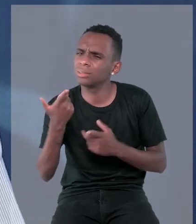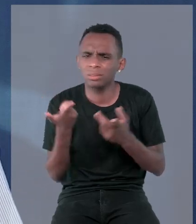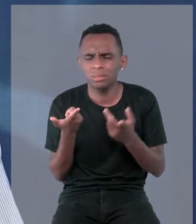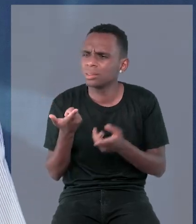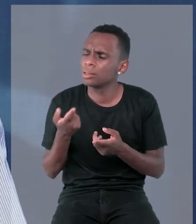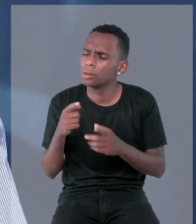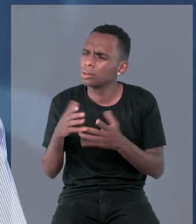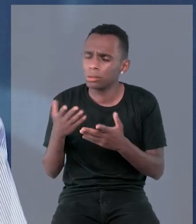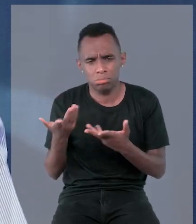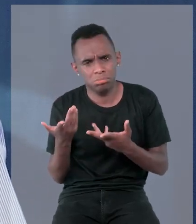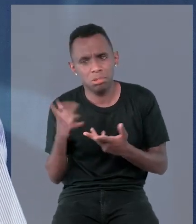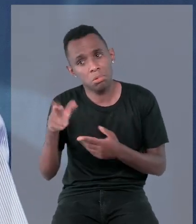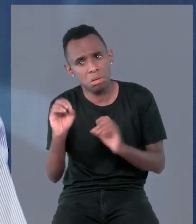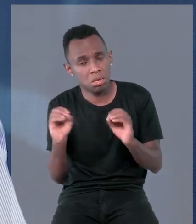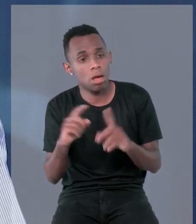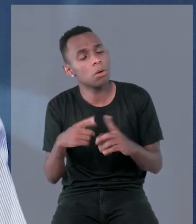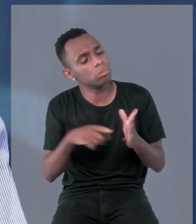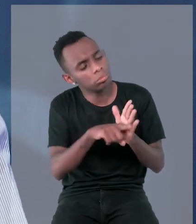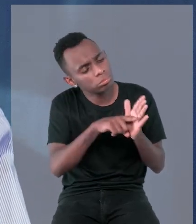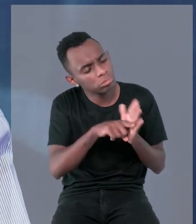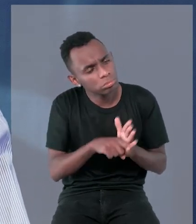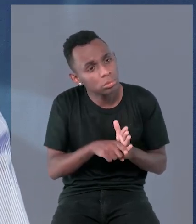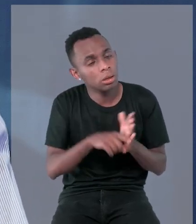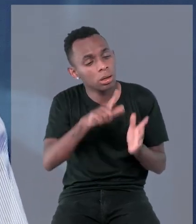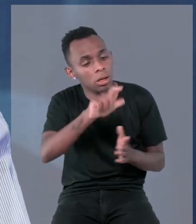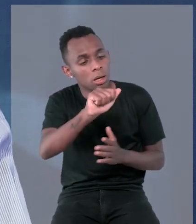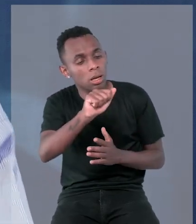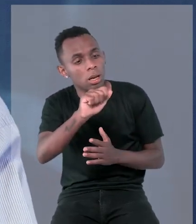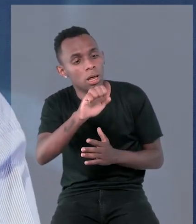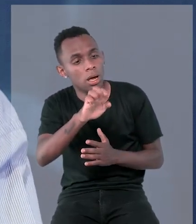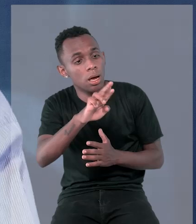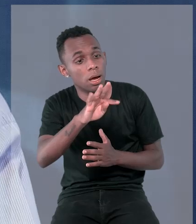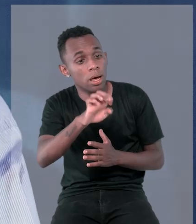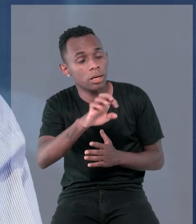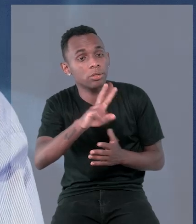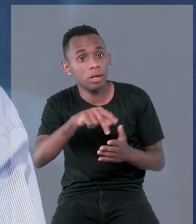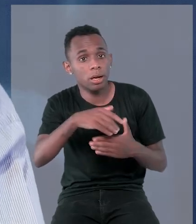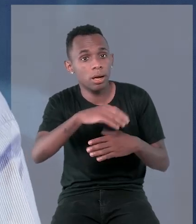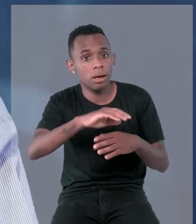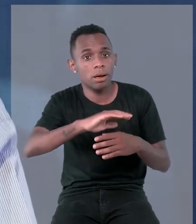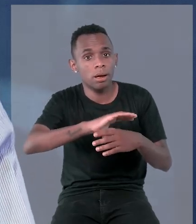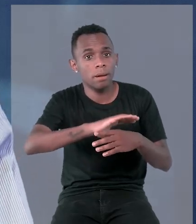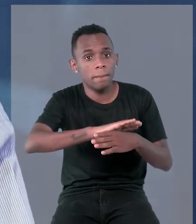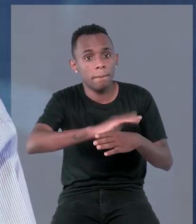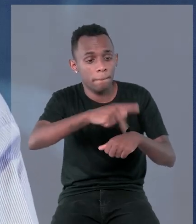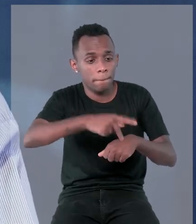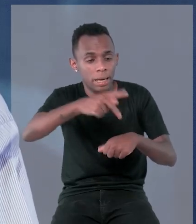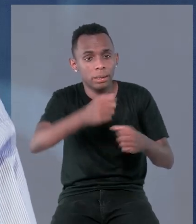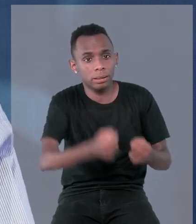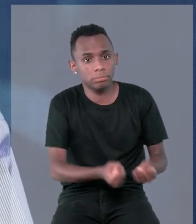mas fui lá no meus alfarrábios, né? E Laerte significa o que levanta pedras. E ele